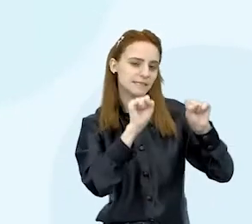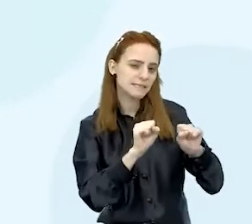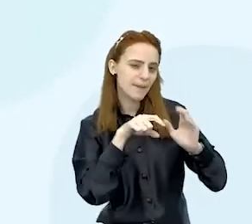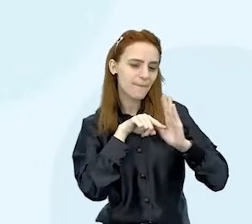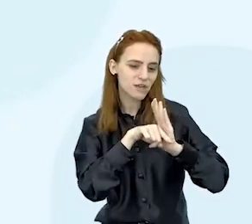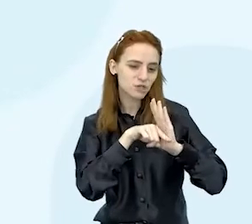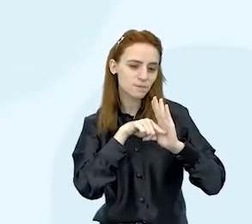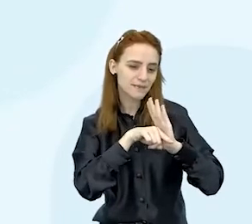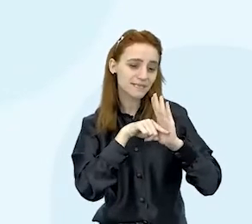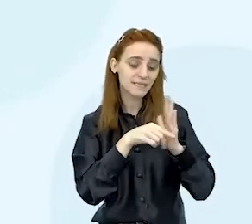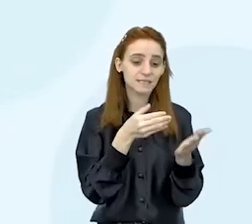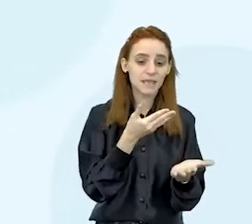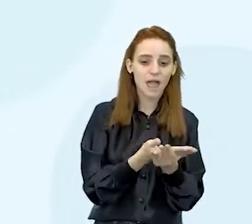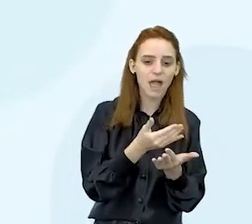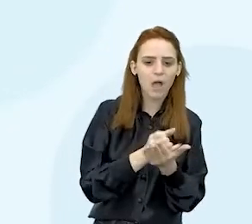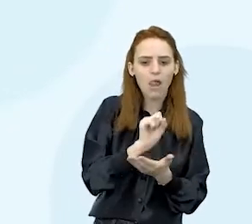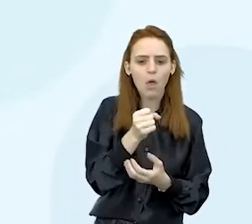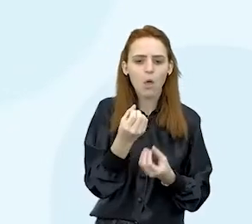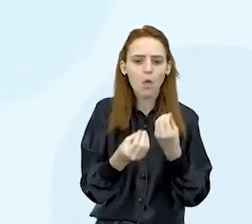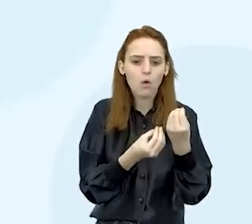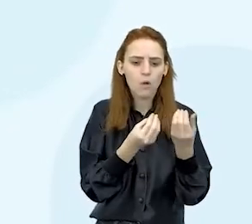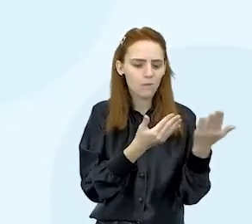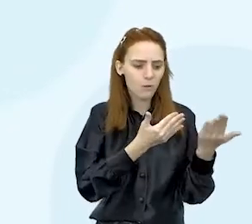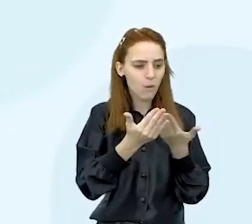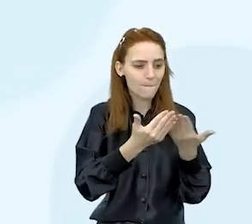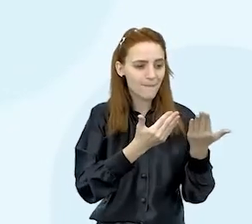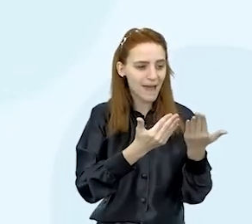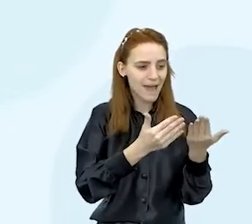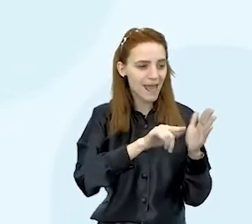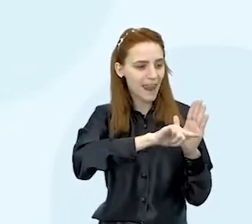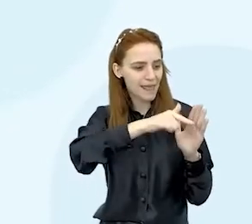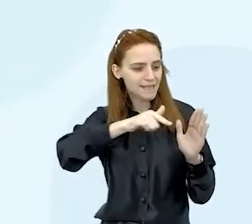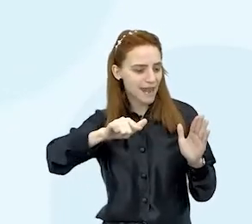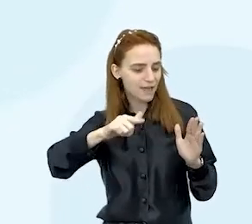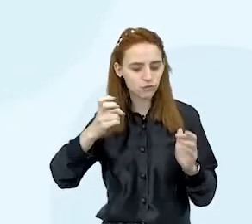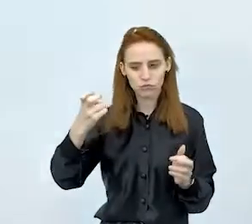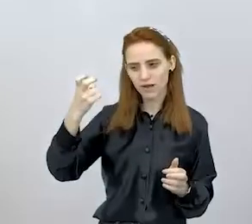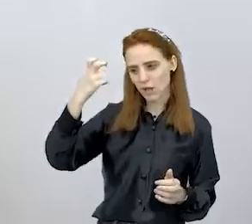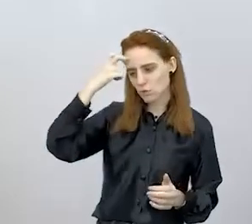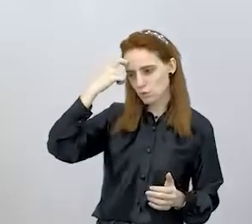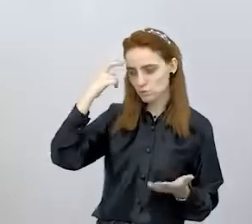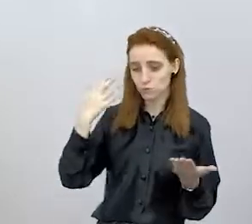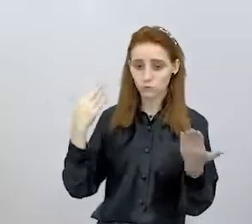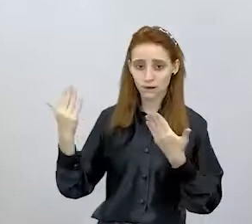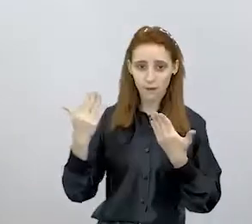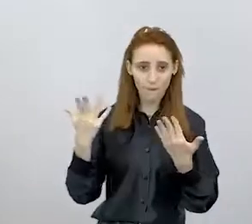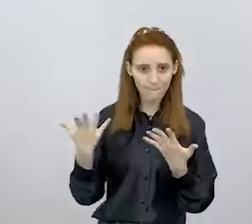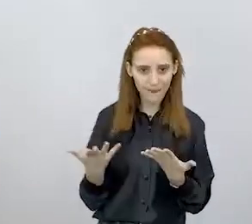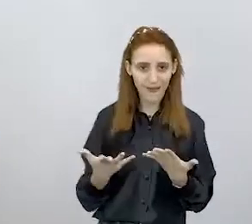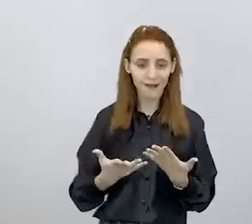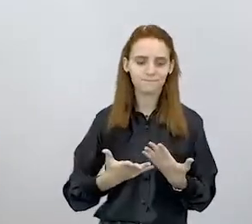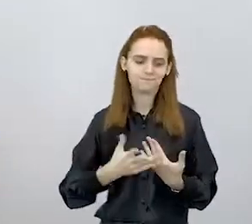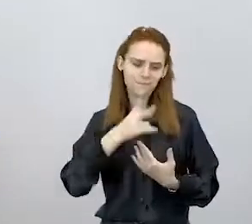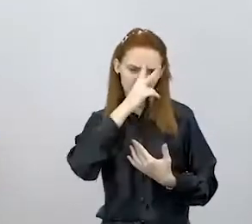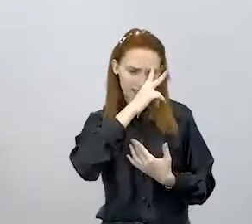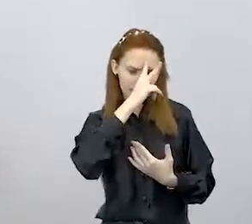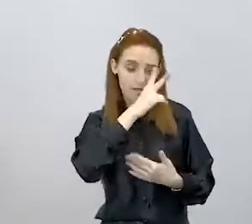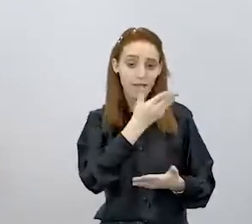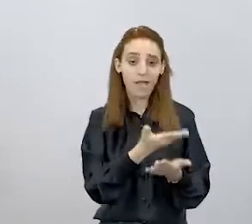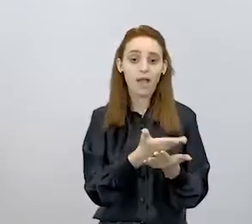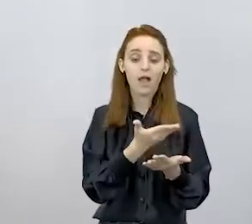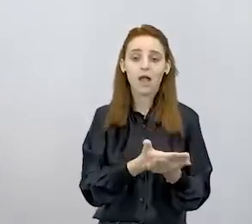Que relações podemos fazer entre literatura e cultura? Vocês perceberam que nessa atividade 1 o que nós fizemos? Nós